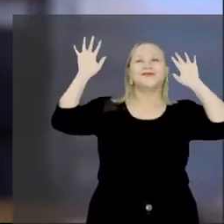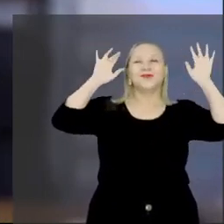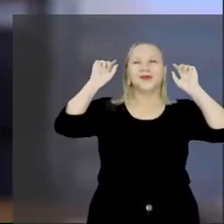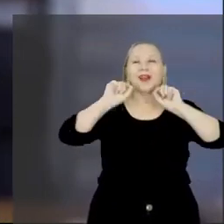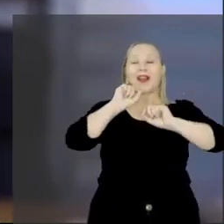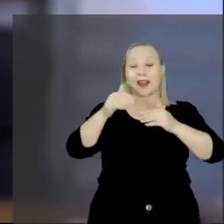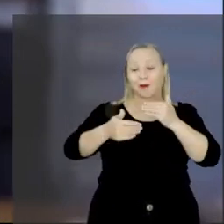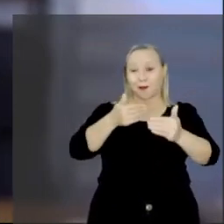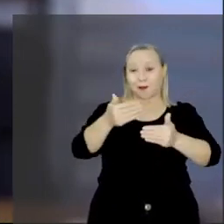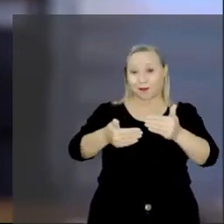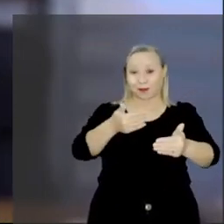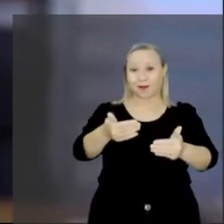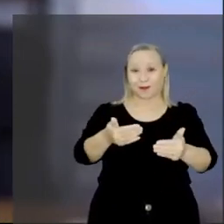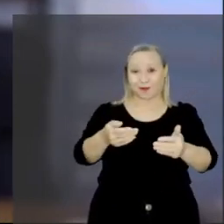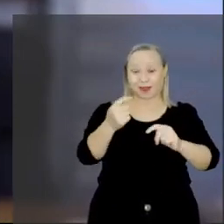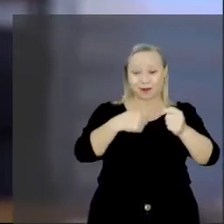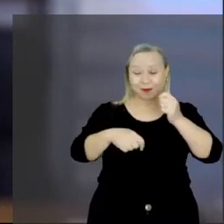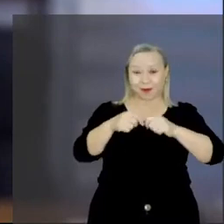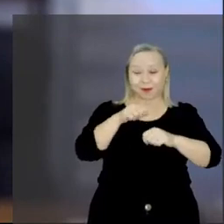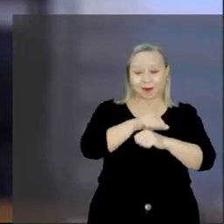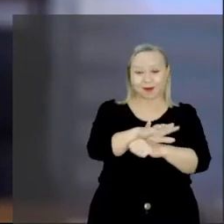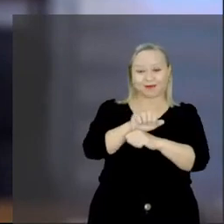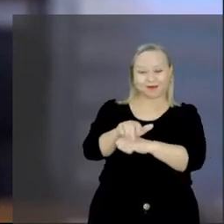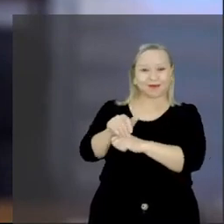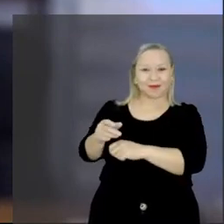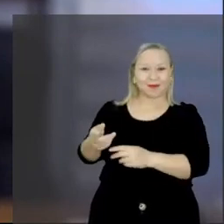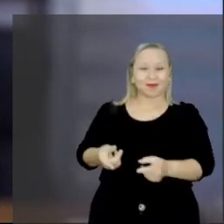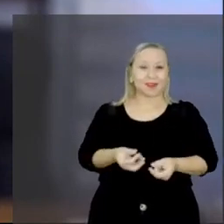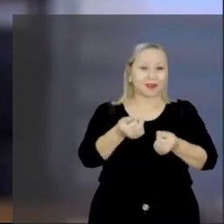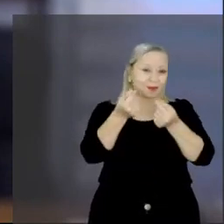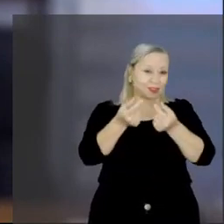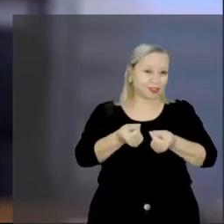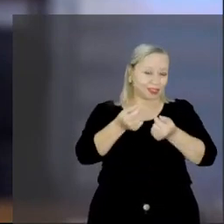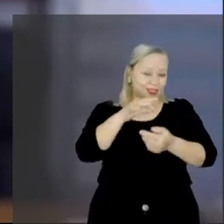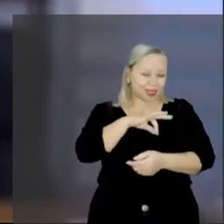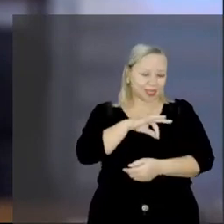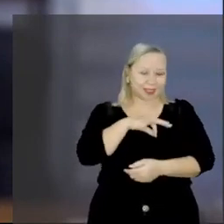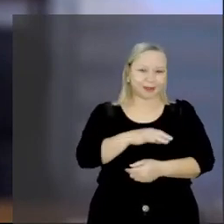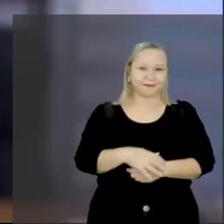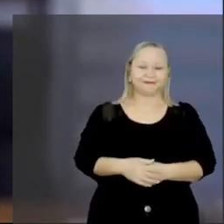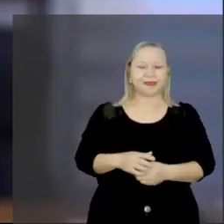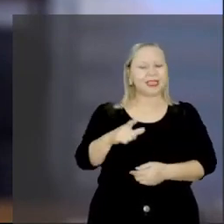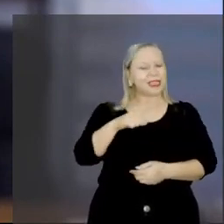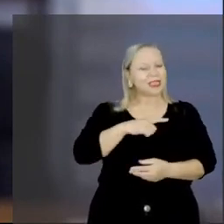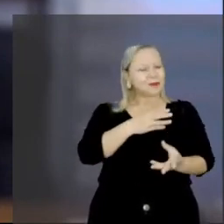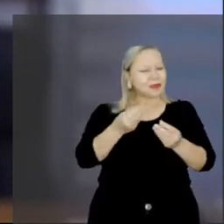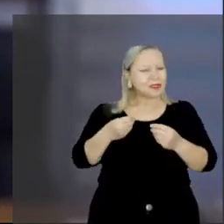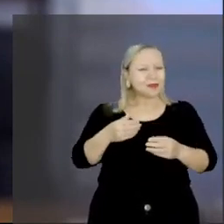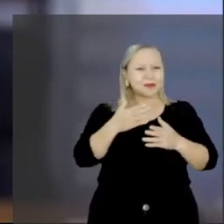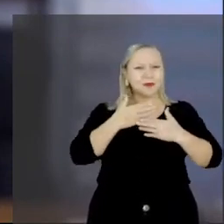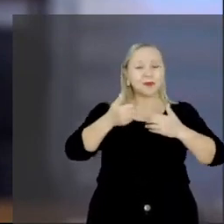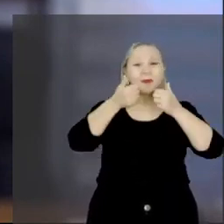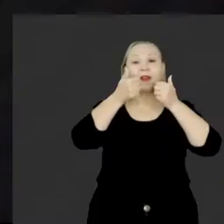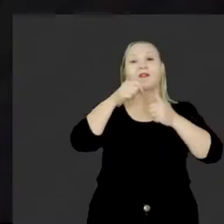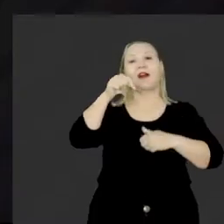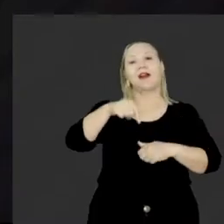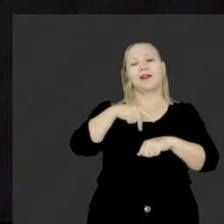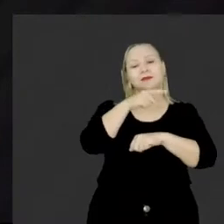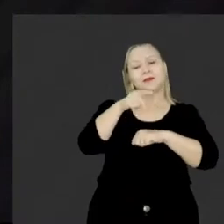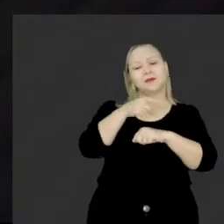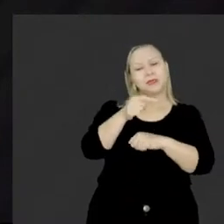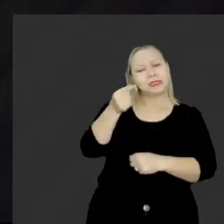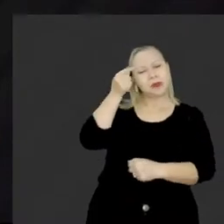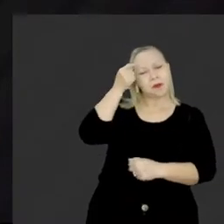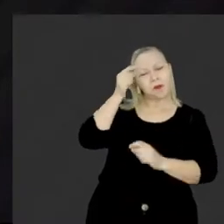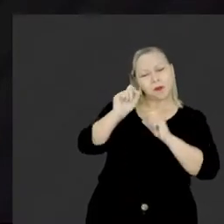que a gente possa garantir que o povo brasileiro, sabe, volte a ser feliz outra vez. O senhor sabe que todos